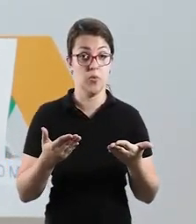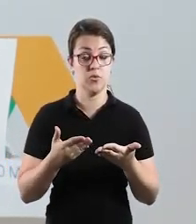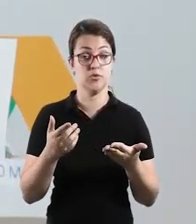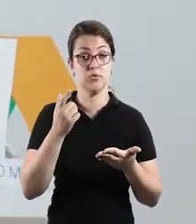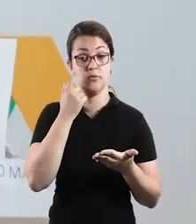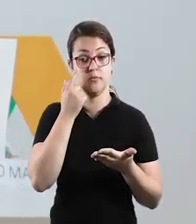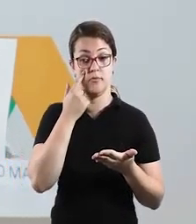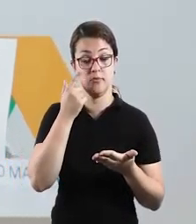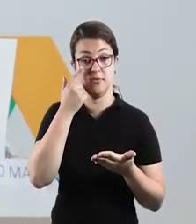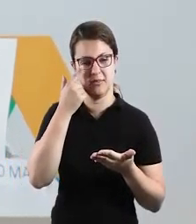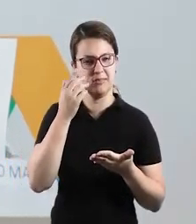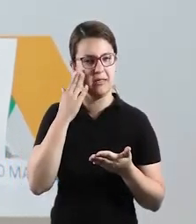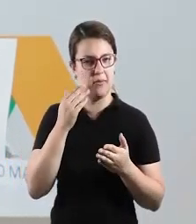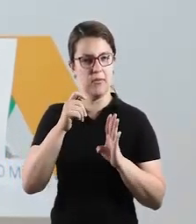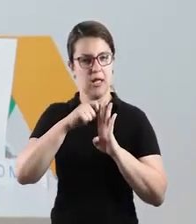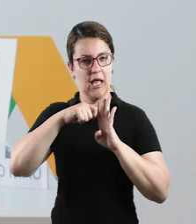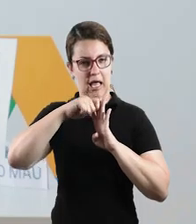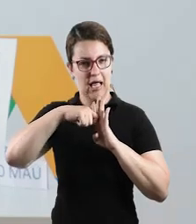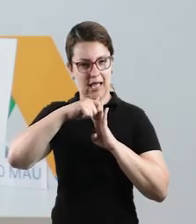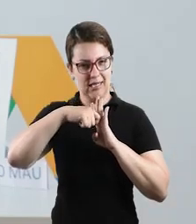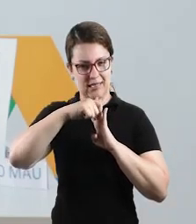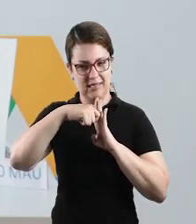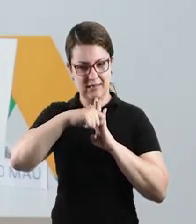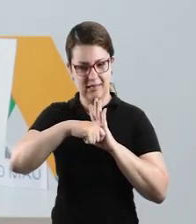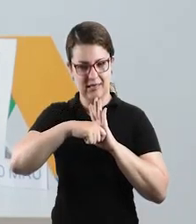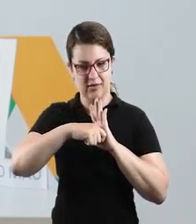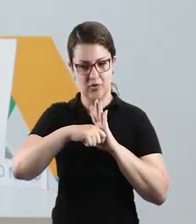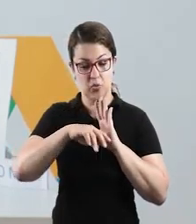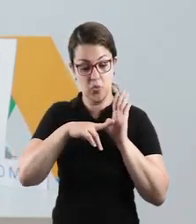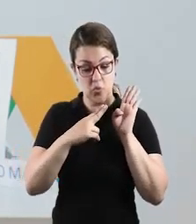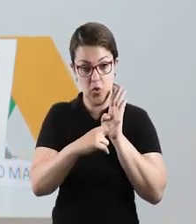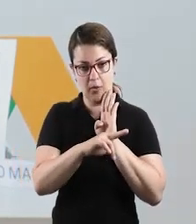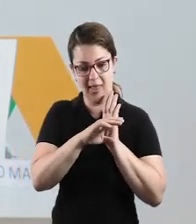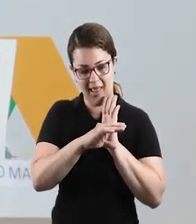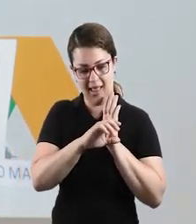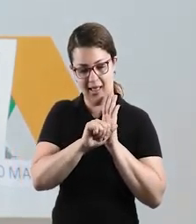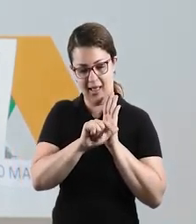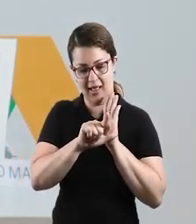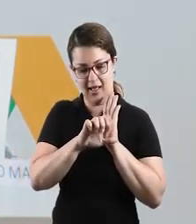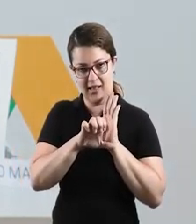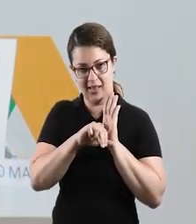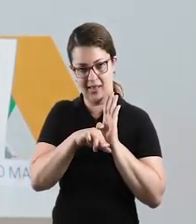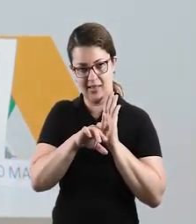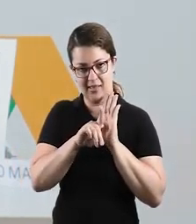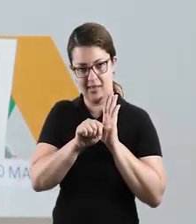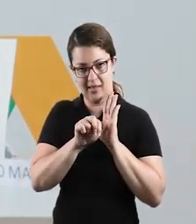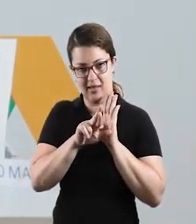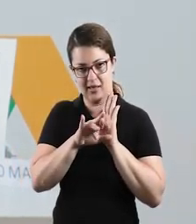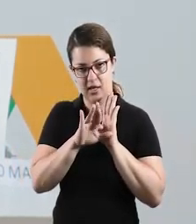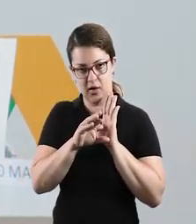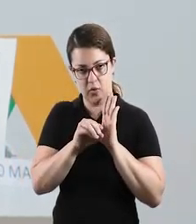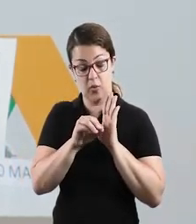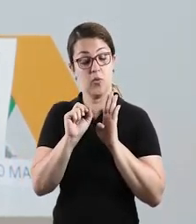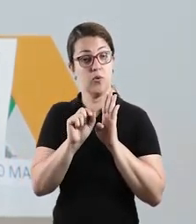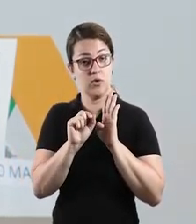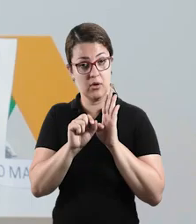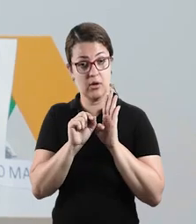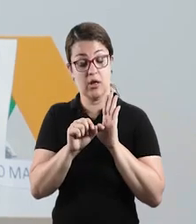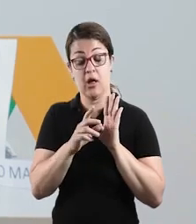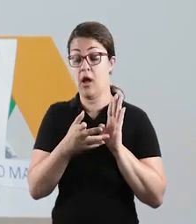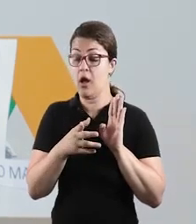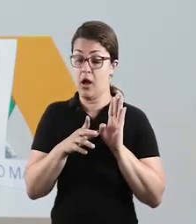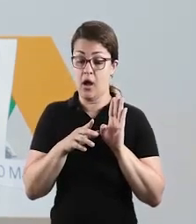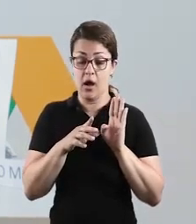fazer observação do calendário. Olha aqui, ó, calendário, tá? Para que as crianças reconheçam